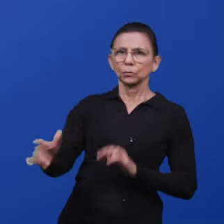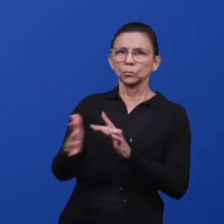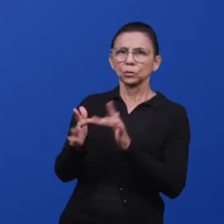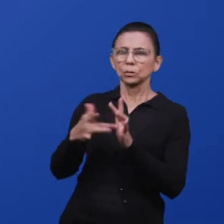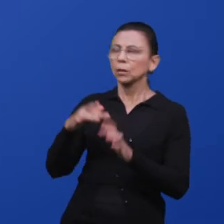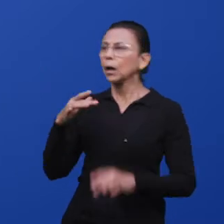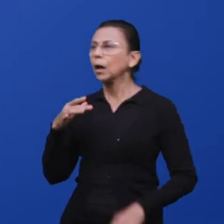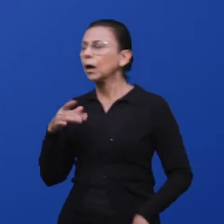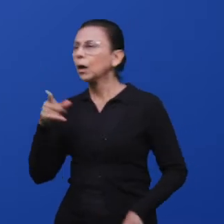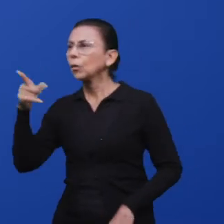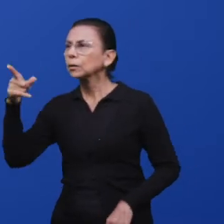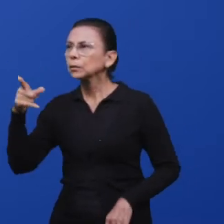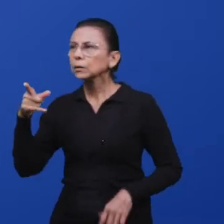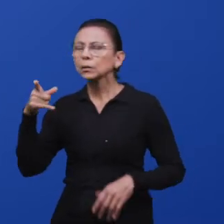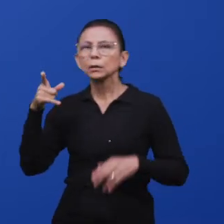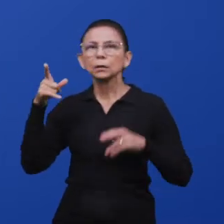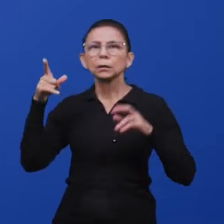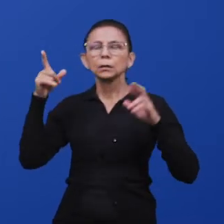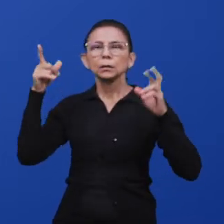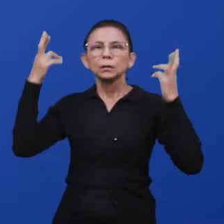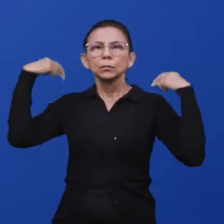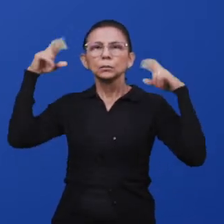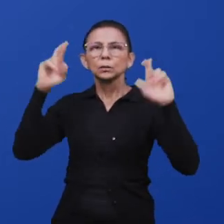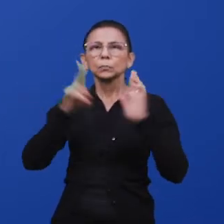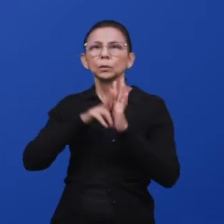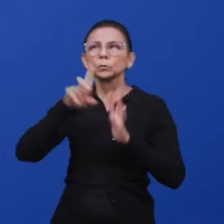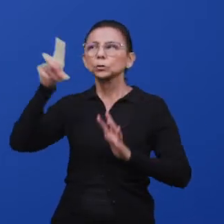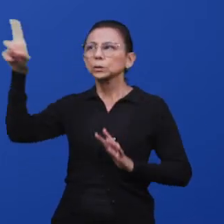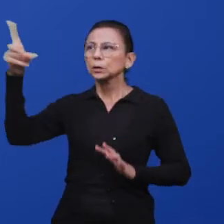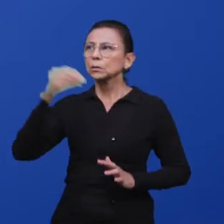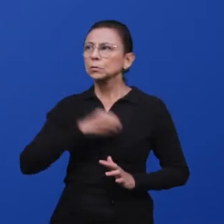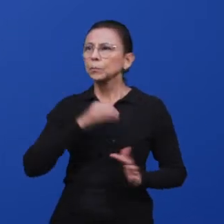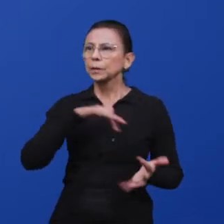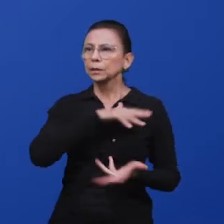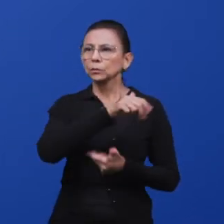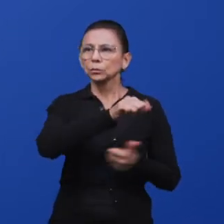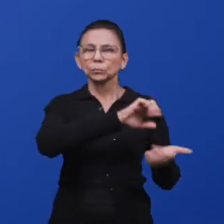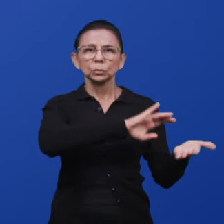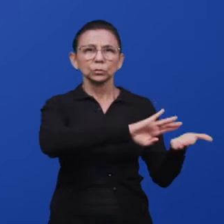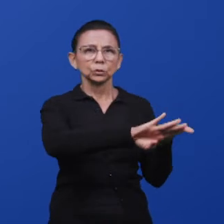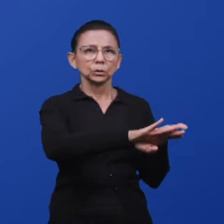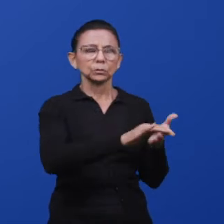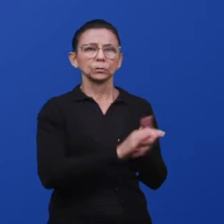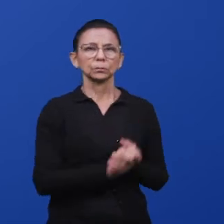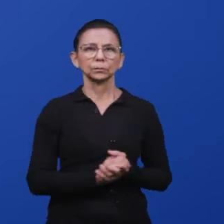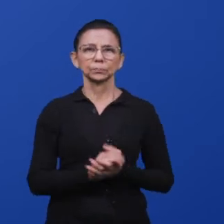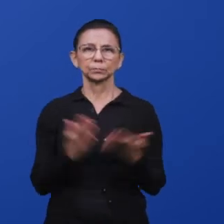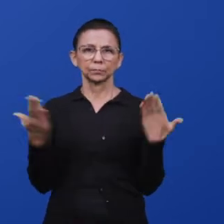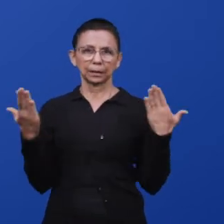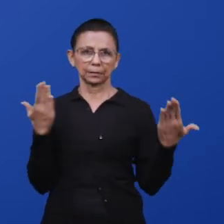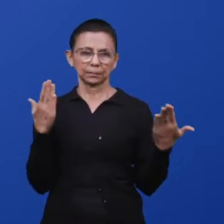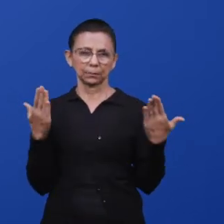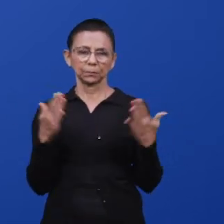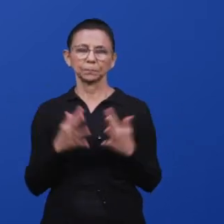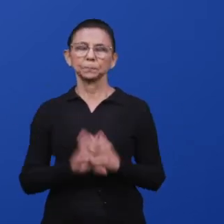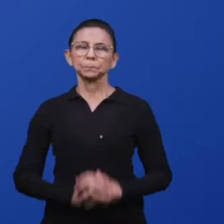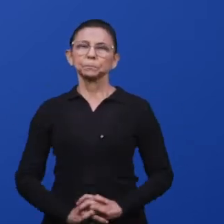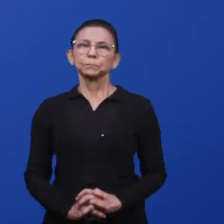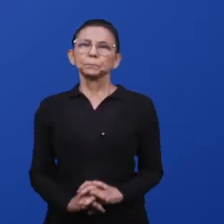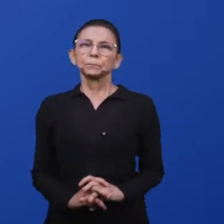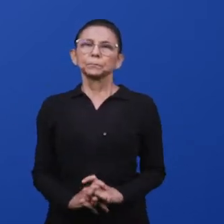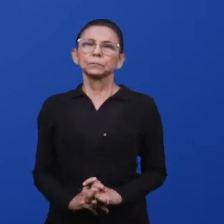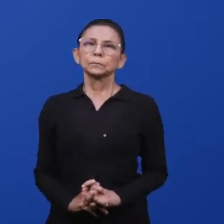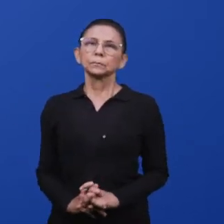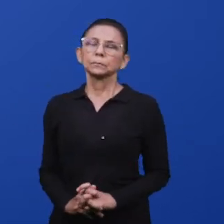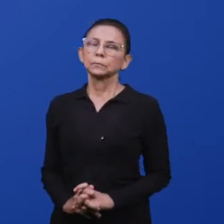ele e disse: Eis o Cordeiro de Deus, que tira o pecado do mundo. A relação entre os 2 versículos, irmãos,